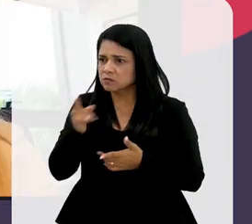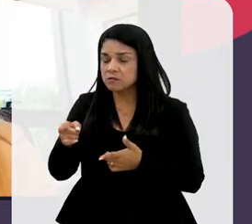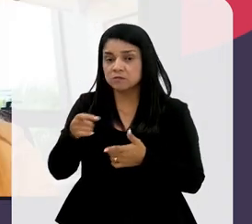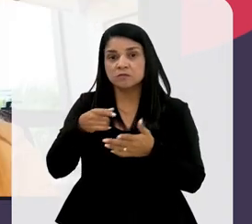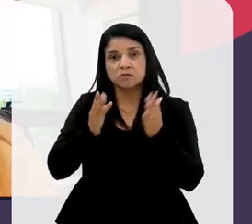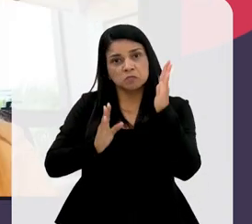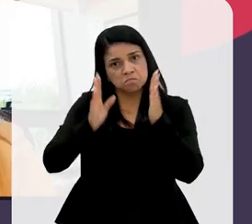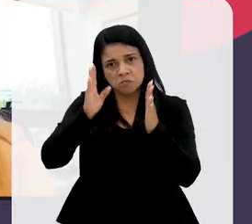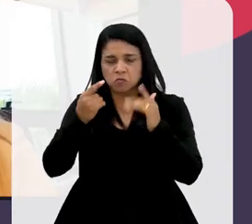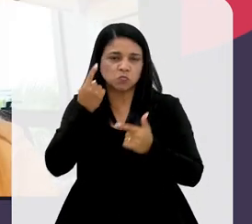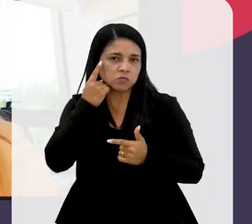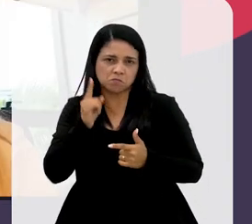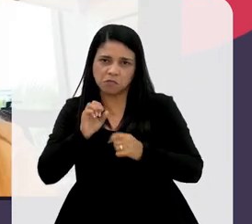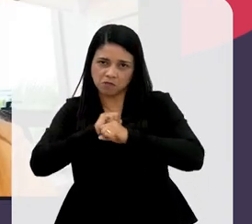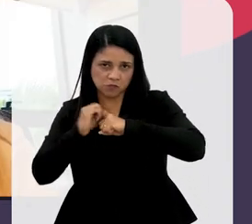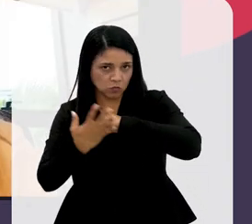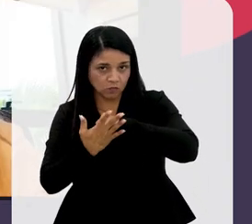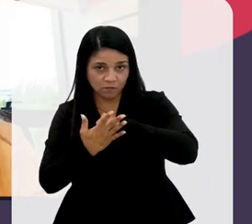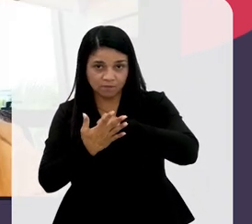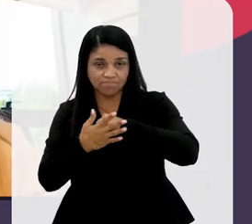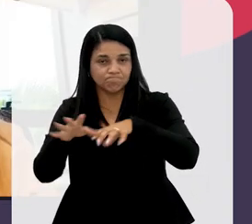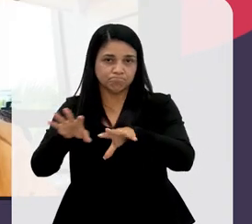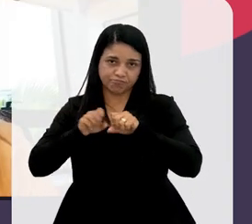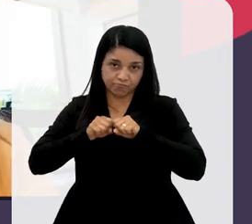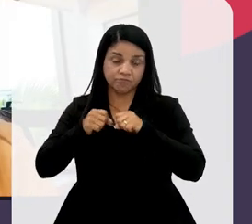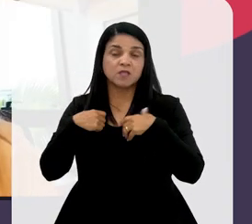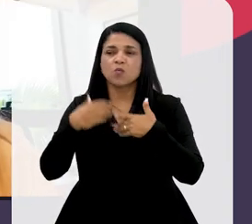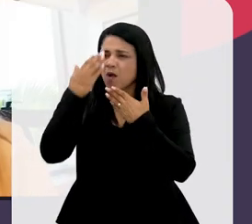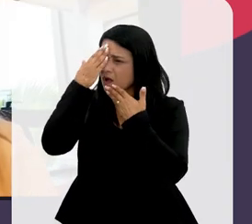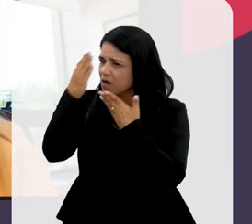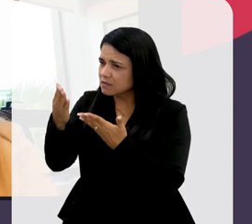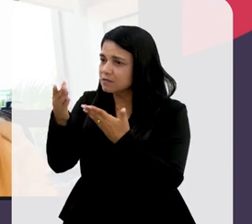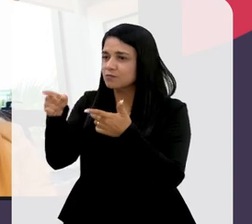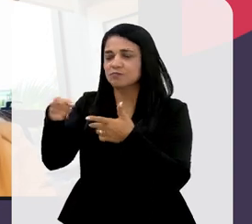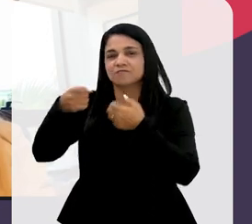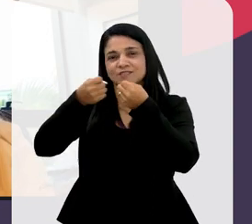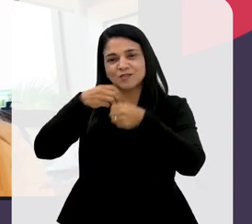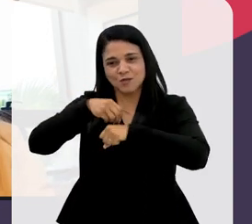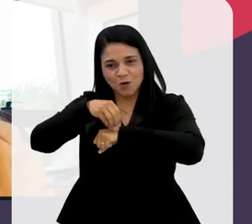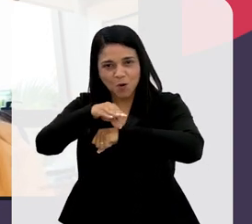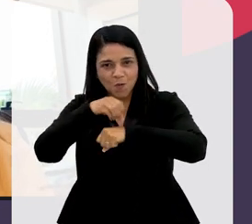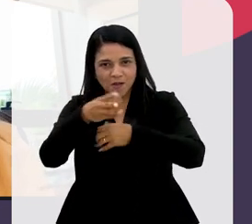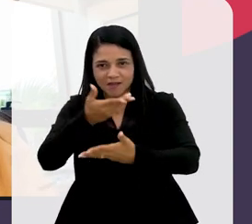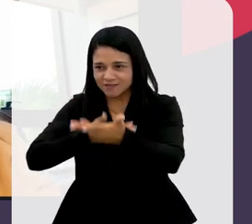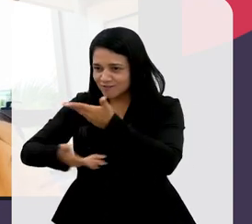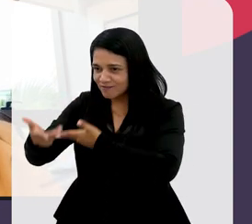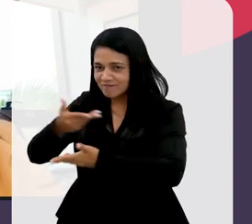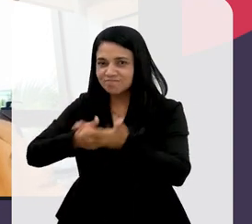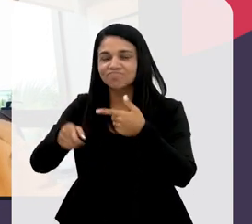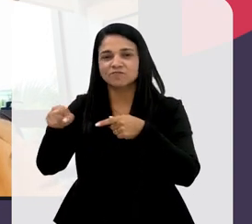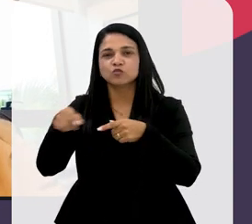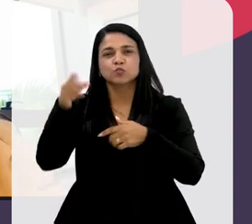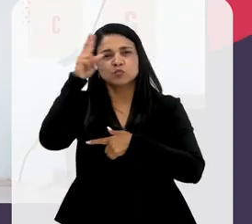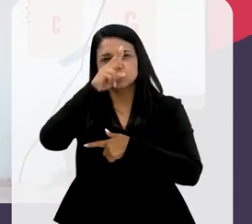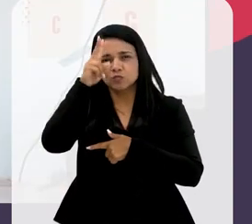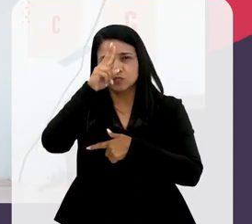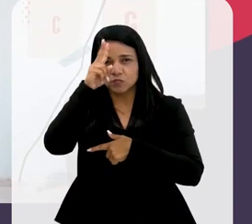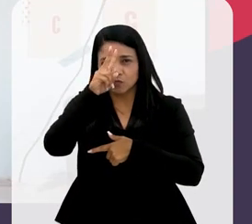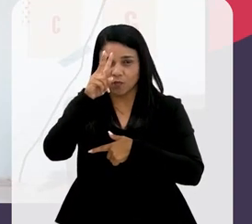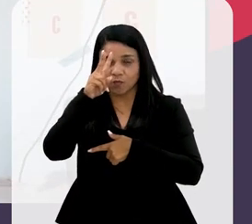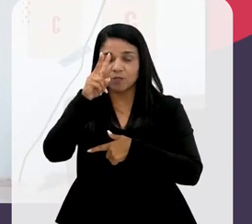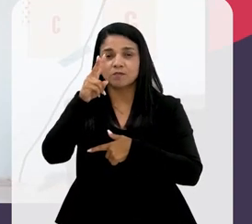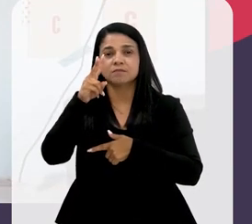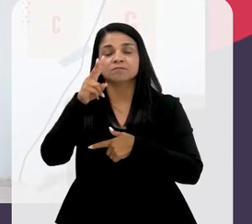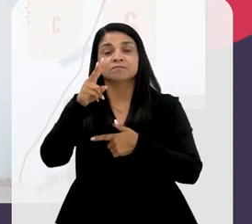antes, na época não soube que você tinha passado por isso. Então, te agradeço muito de estar aqui compartilhando com a gente a